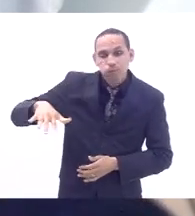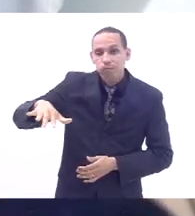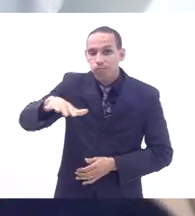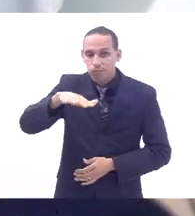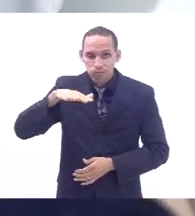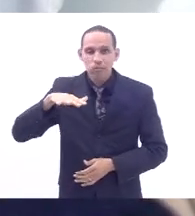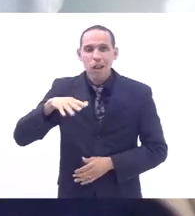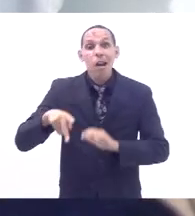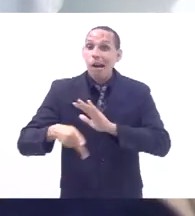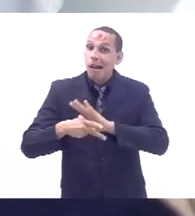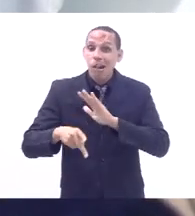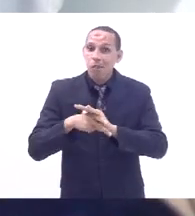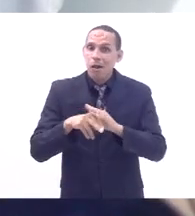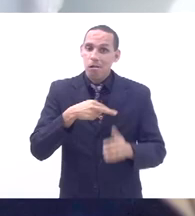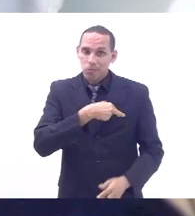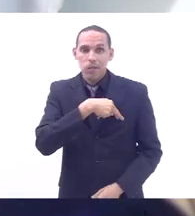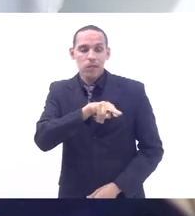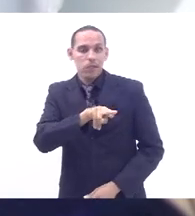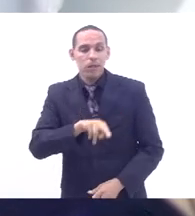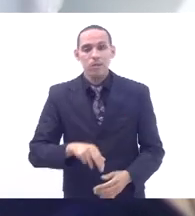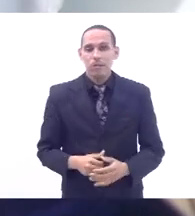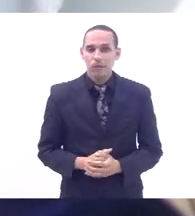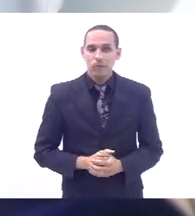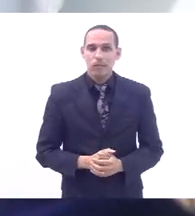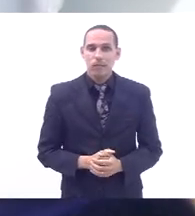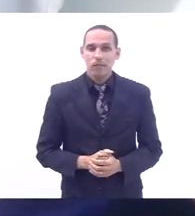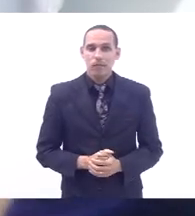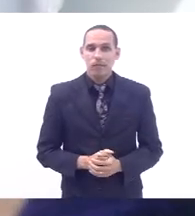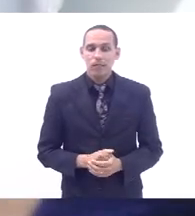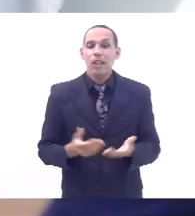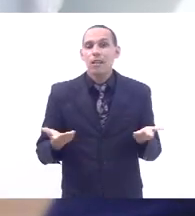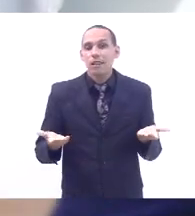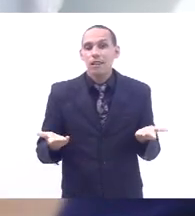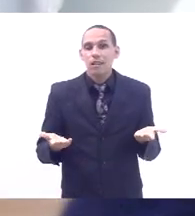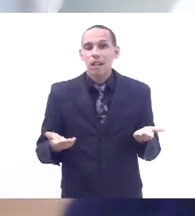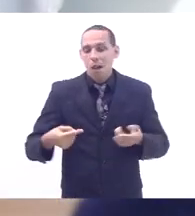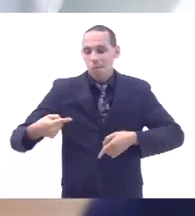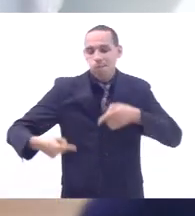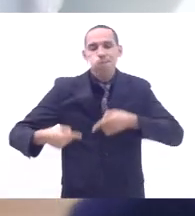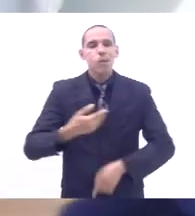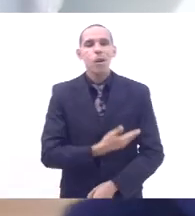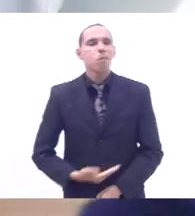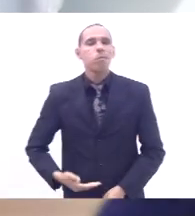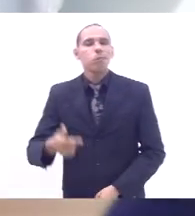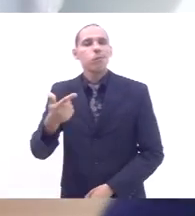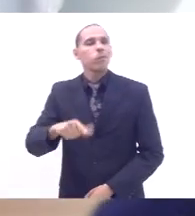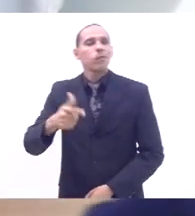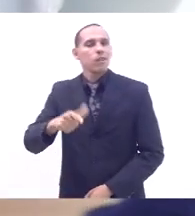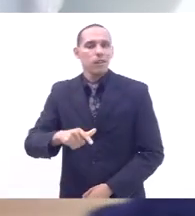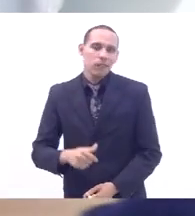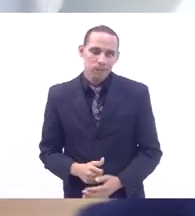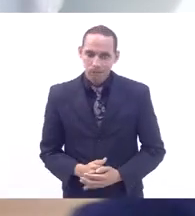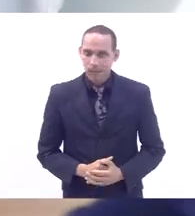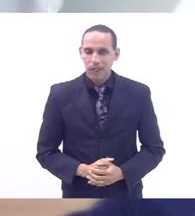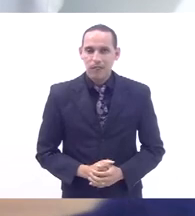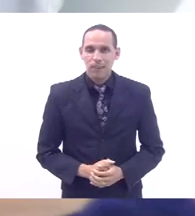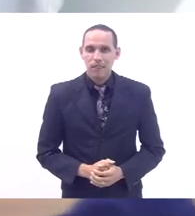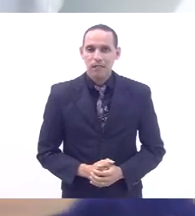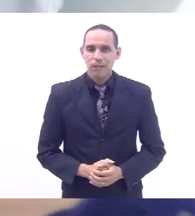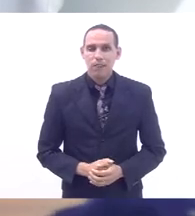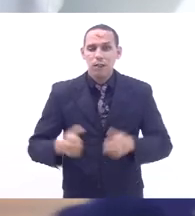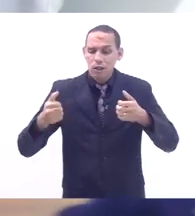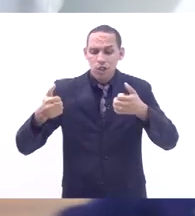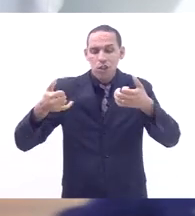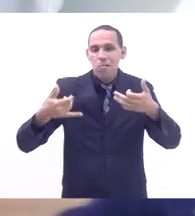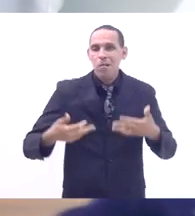do segmento, a gente não tem políticas públicas para falar do assunto